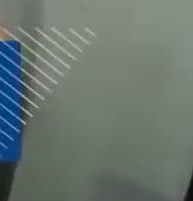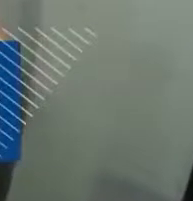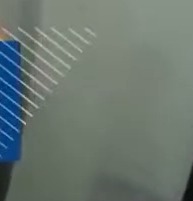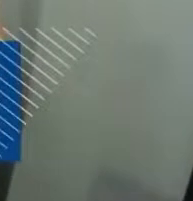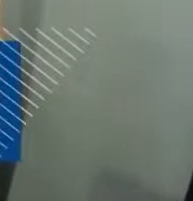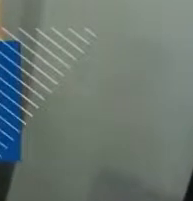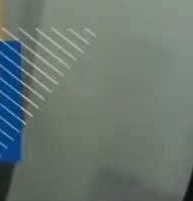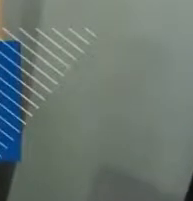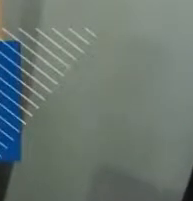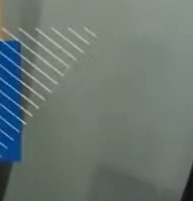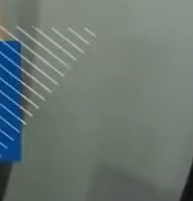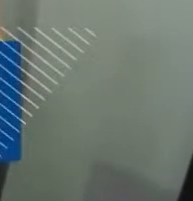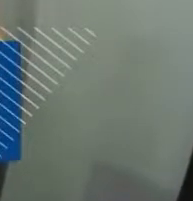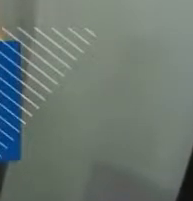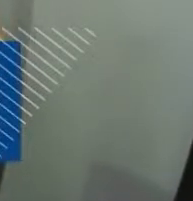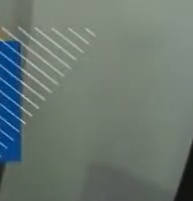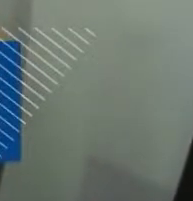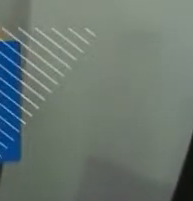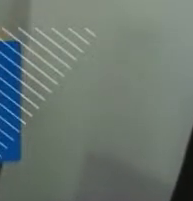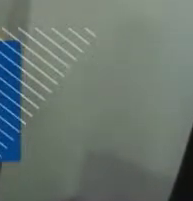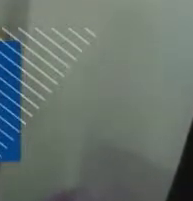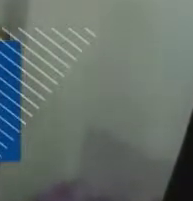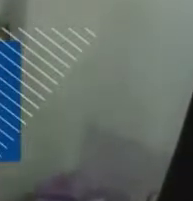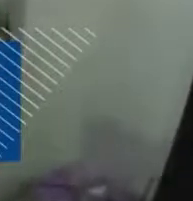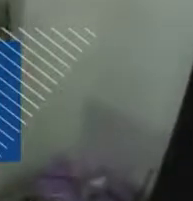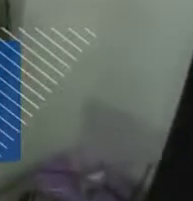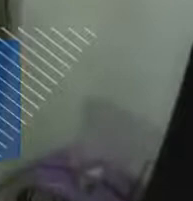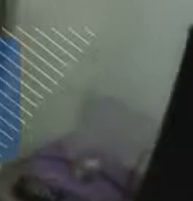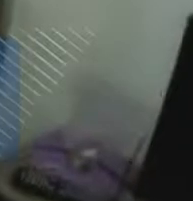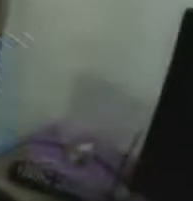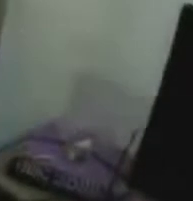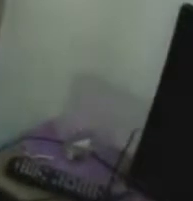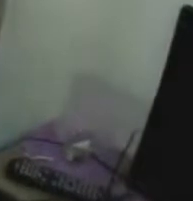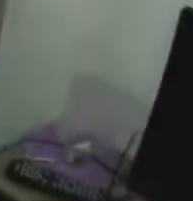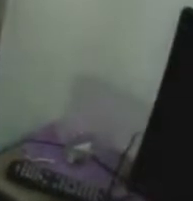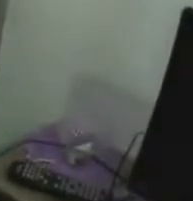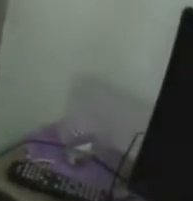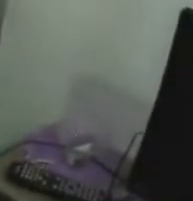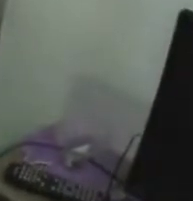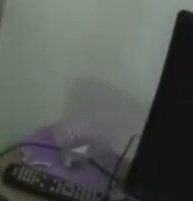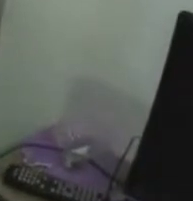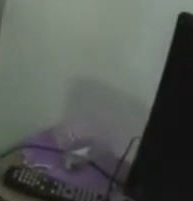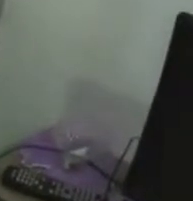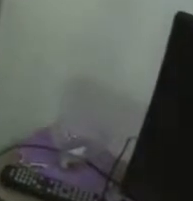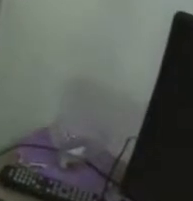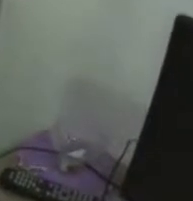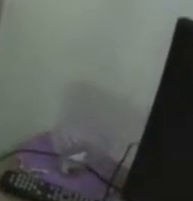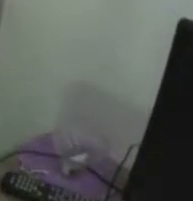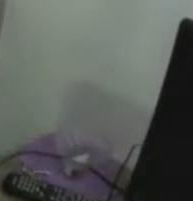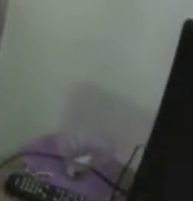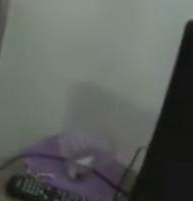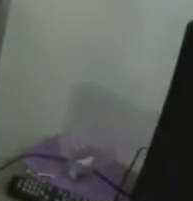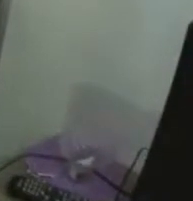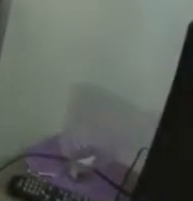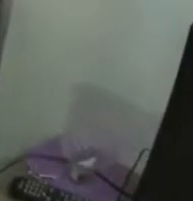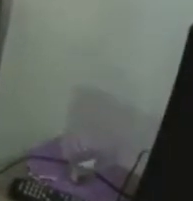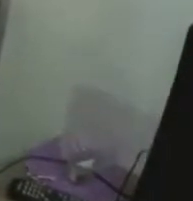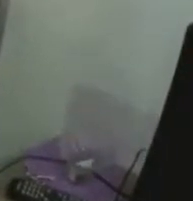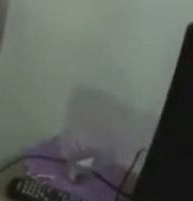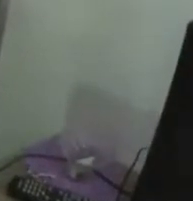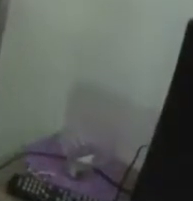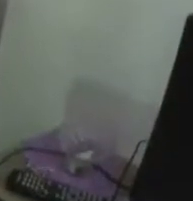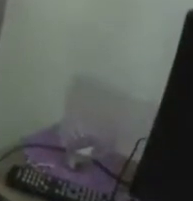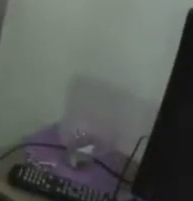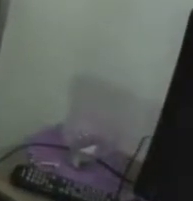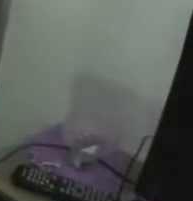é efetivação, é colocar em prática uma lei que garantiu para esse catarinense aqui, ó, ser nascido em berço de ouro, é isso? Não, foi